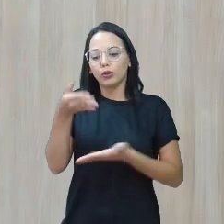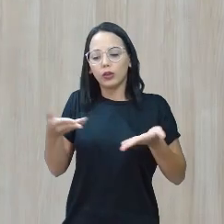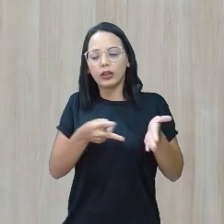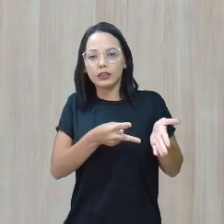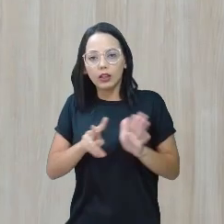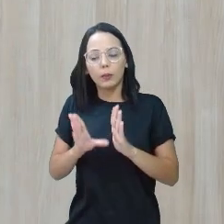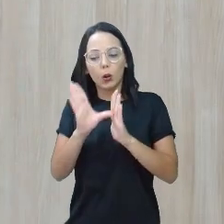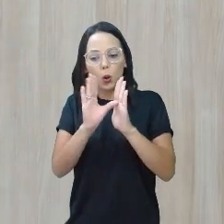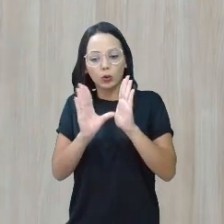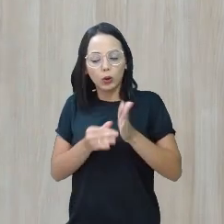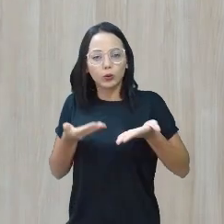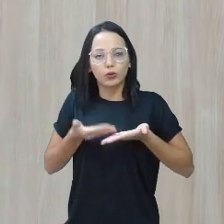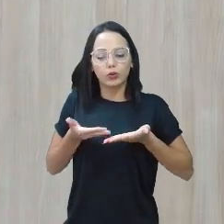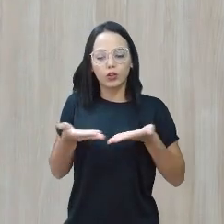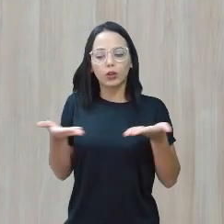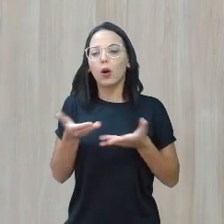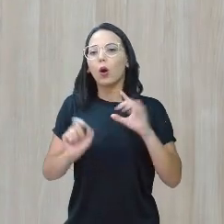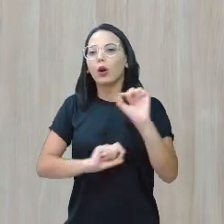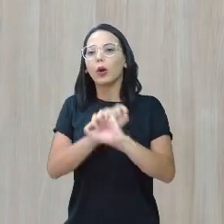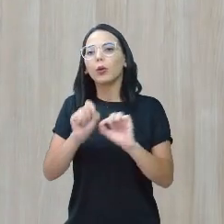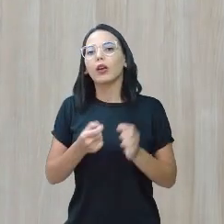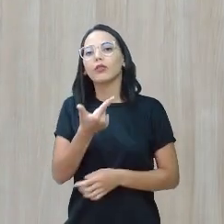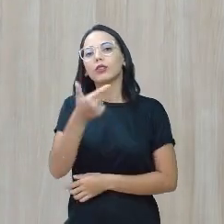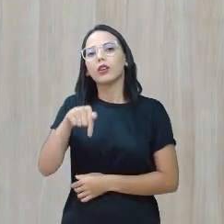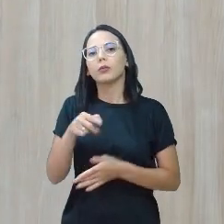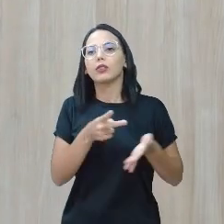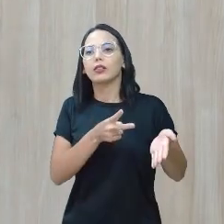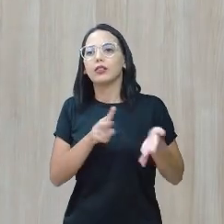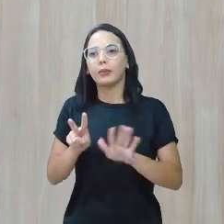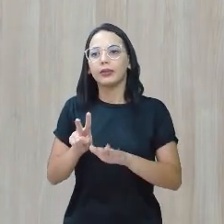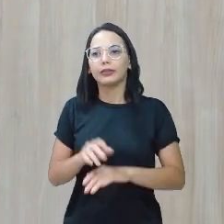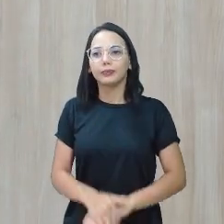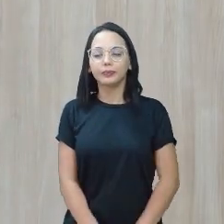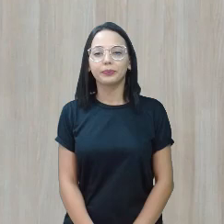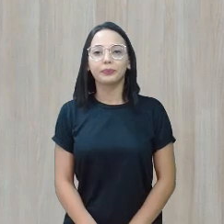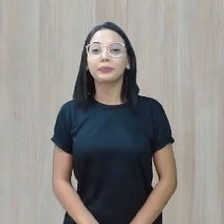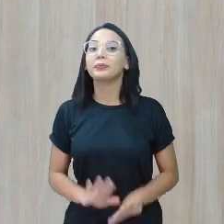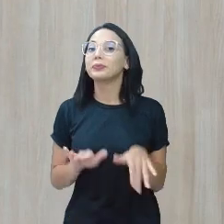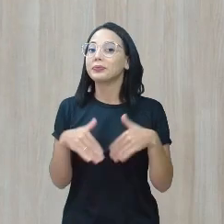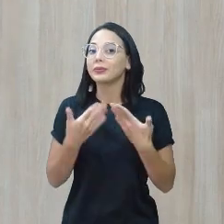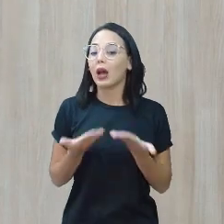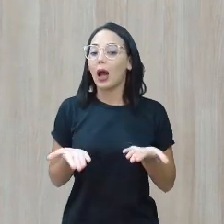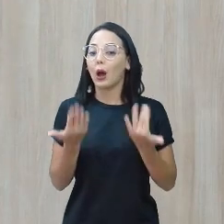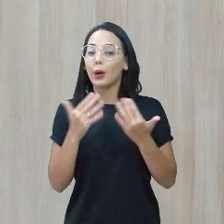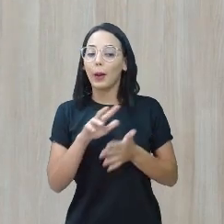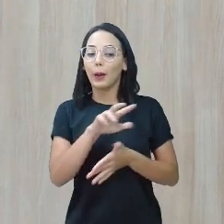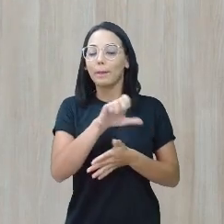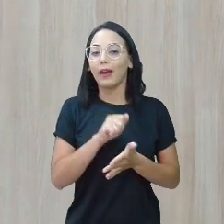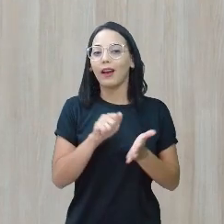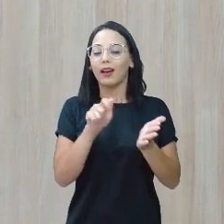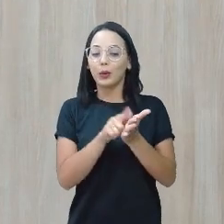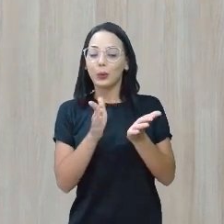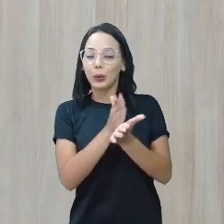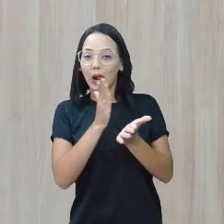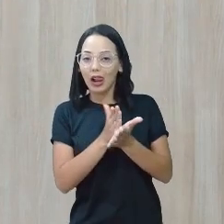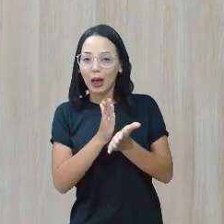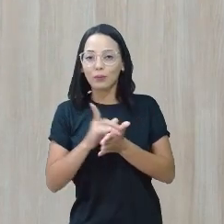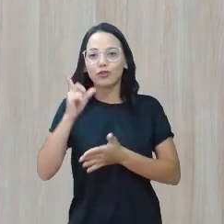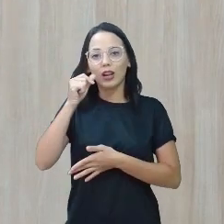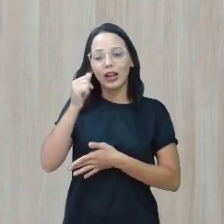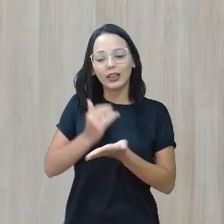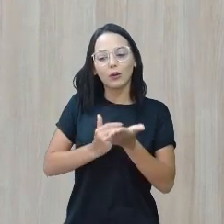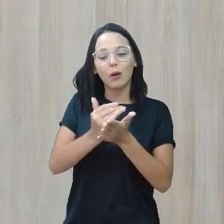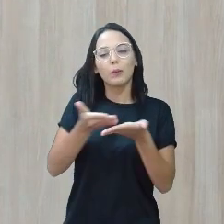esse conteúdo que a gente tá vendo, é o da 27ª semana, tá bom? Bom, pega aí o lápis e o caderno, que a gente vai começar